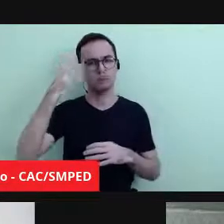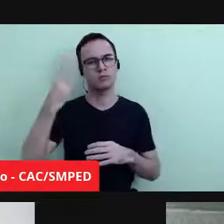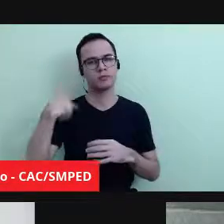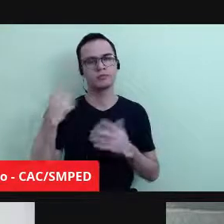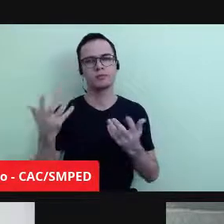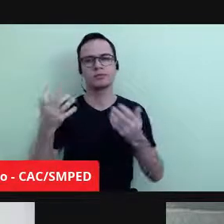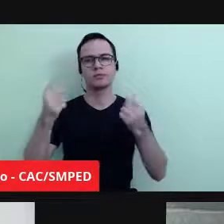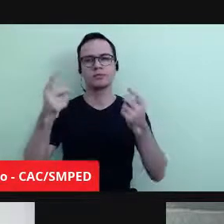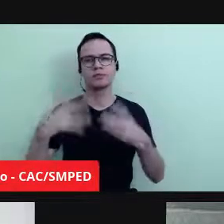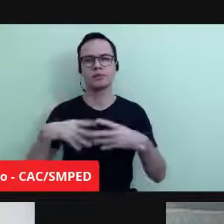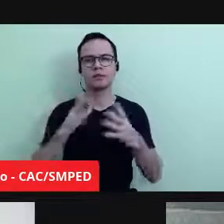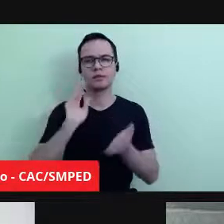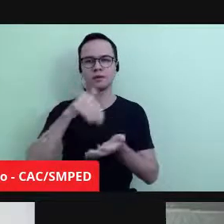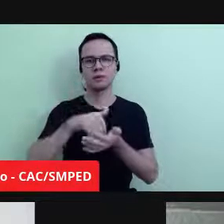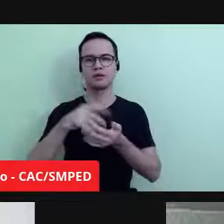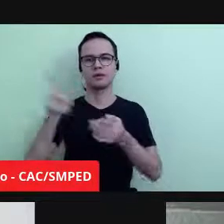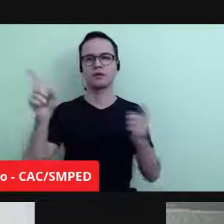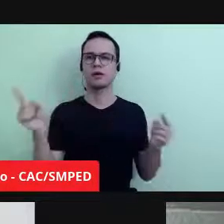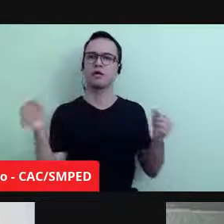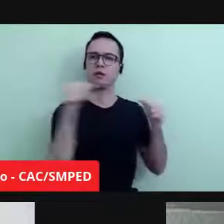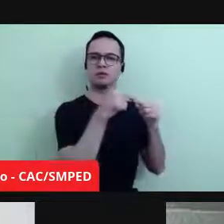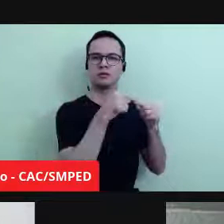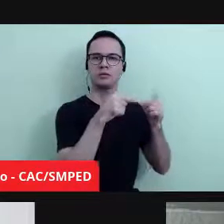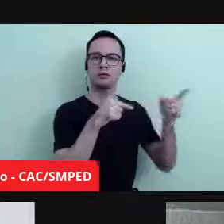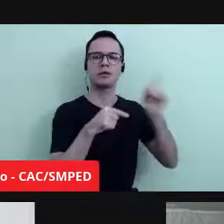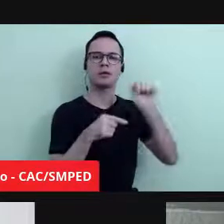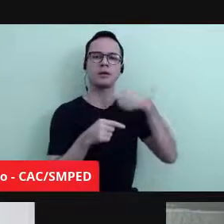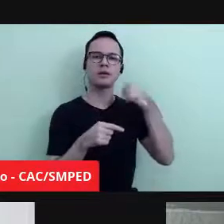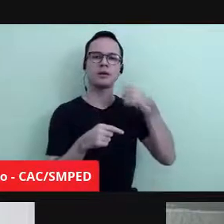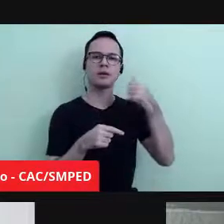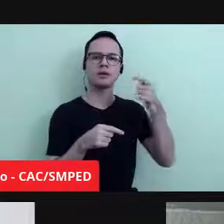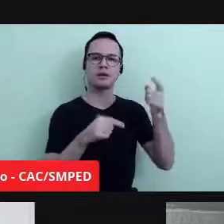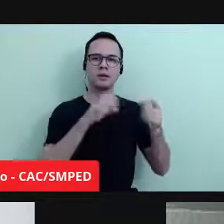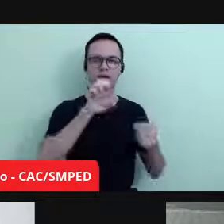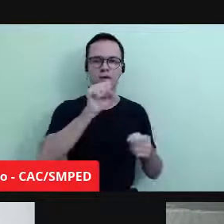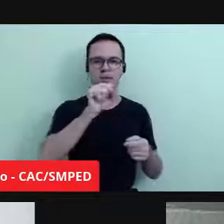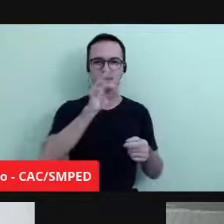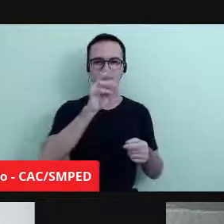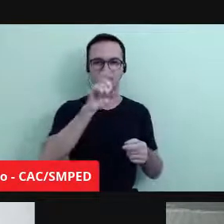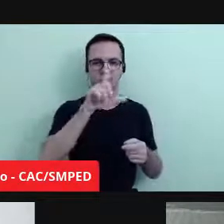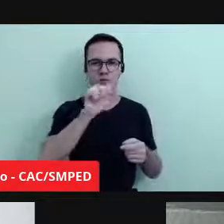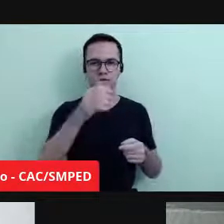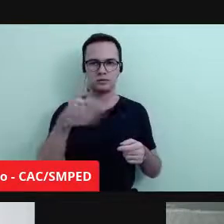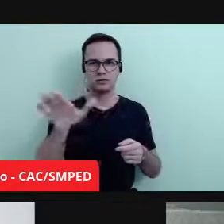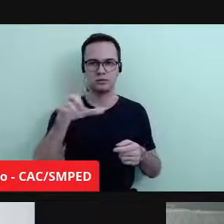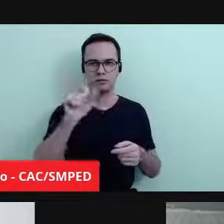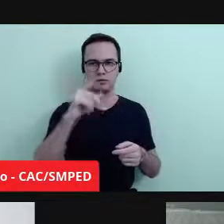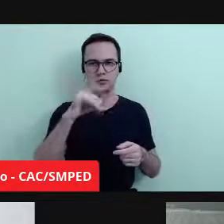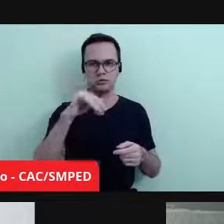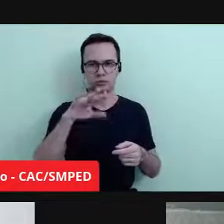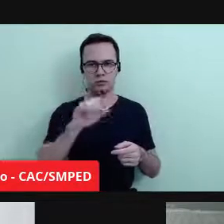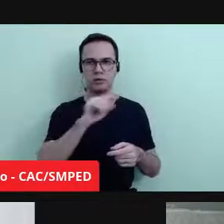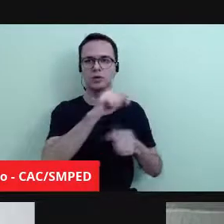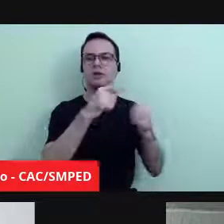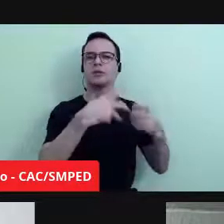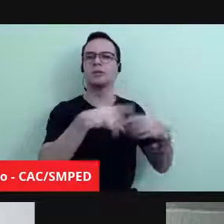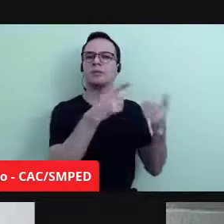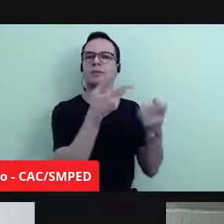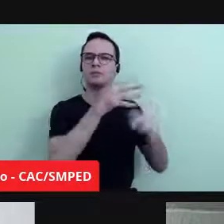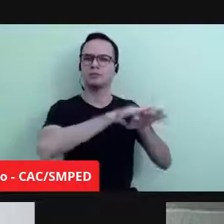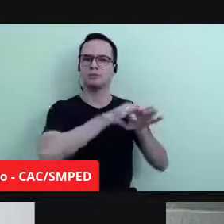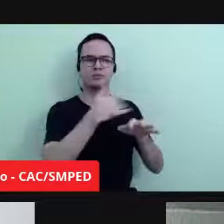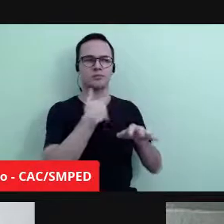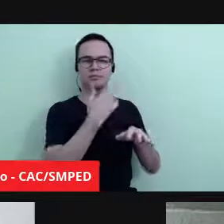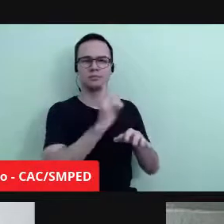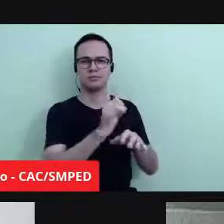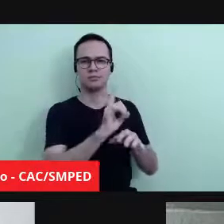gostaria de finalizar aqui com uma referência que é de uma artista chamada Stella Lapone, com o Manifesto Anti-Inclusão, né,